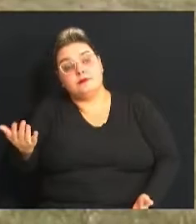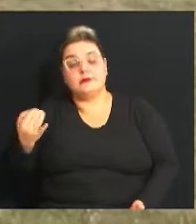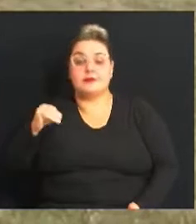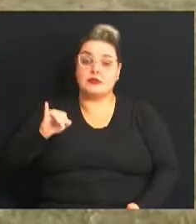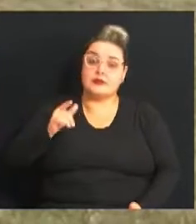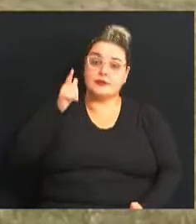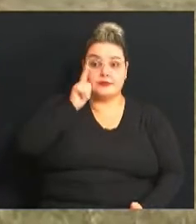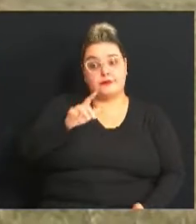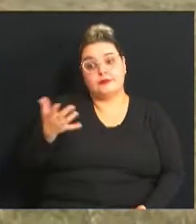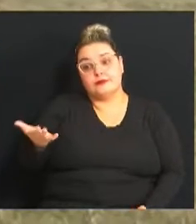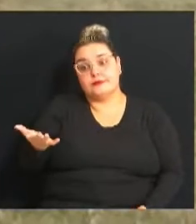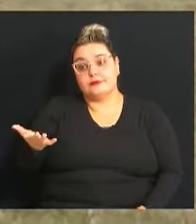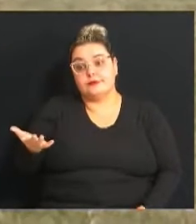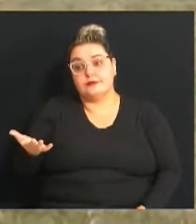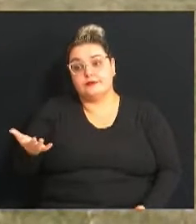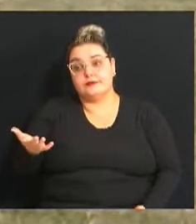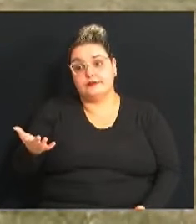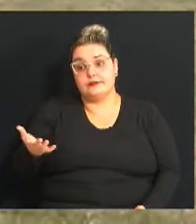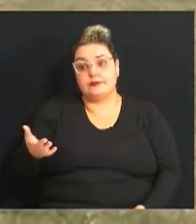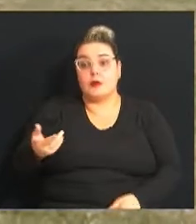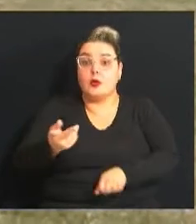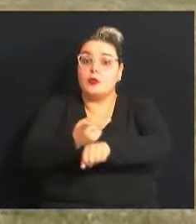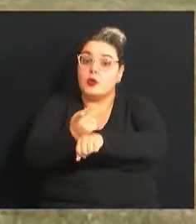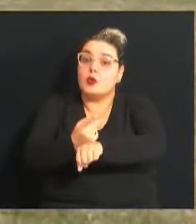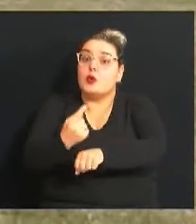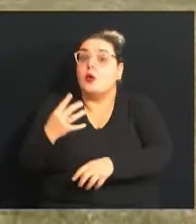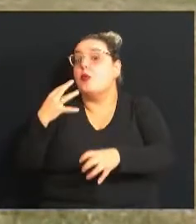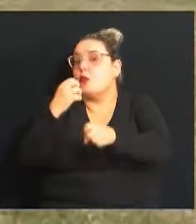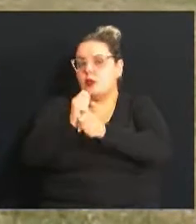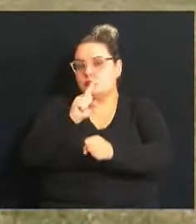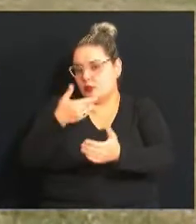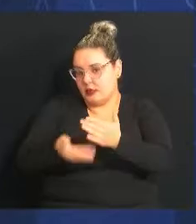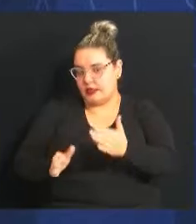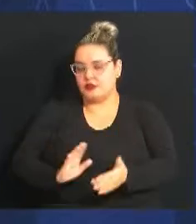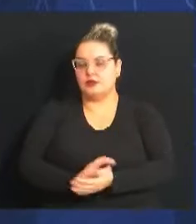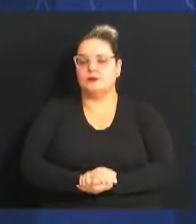ganhar, pelo menos a gente busca um ponto, a gente não perde.